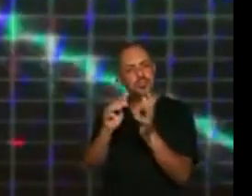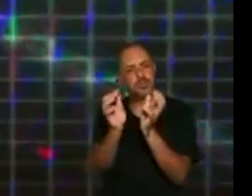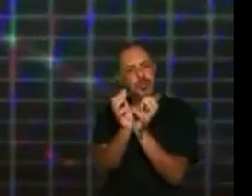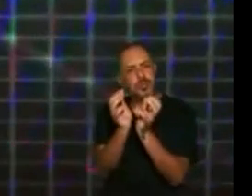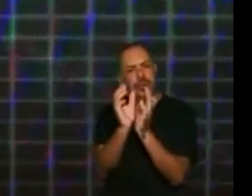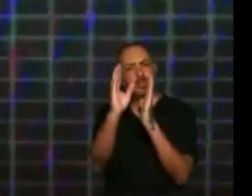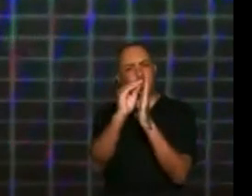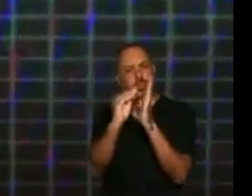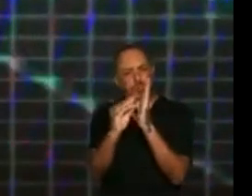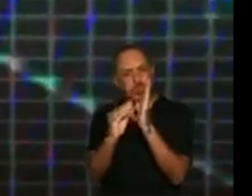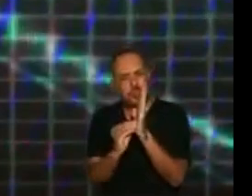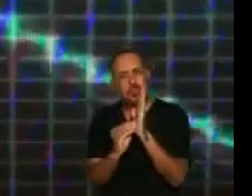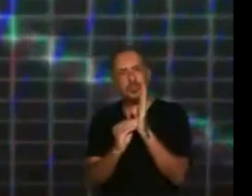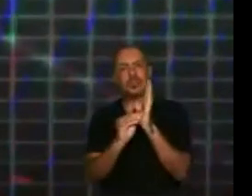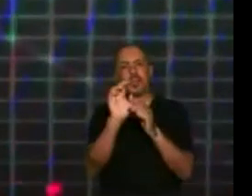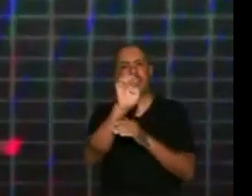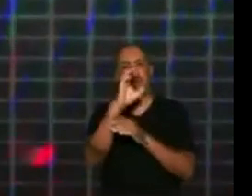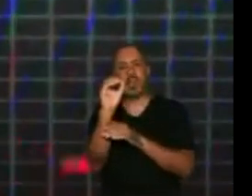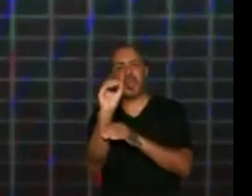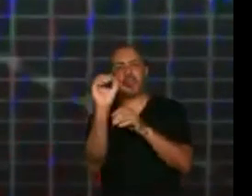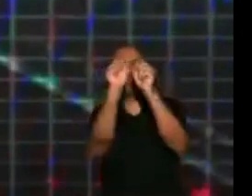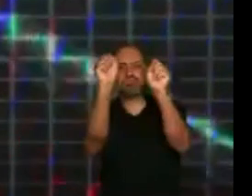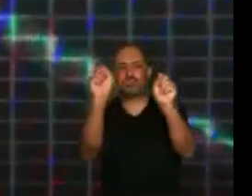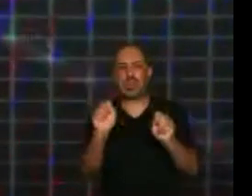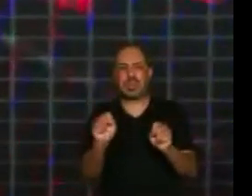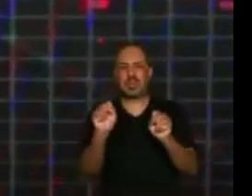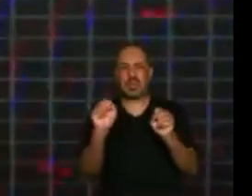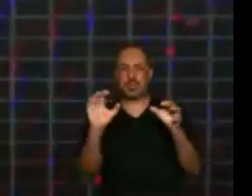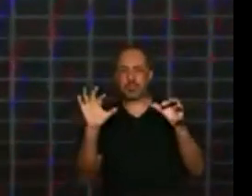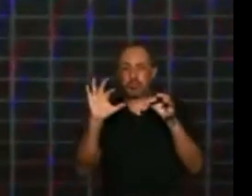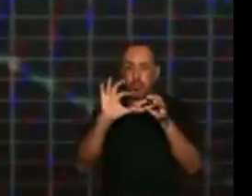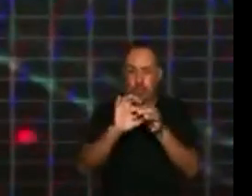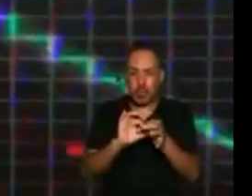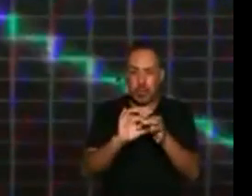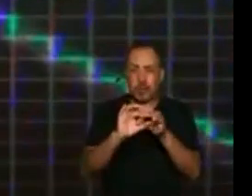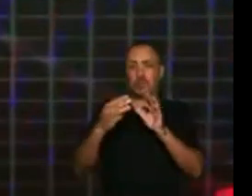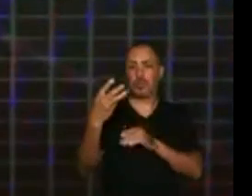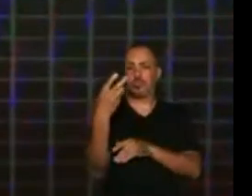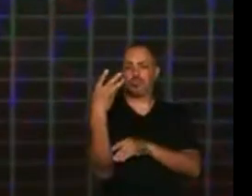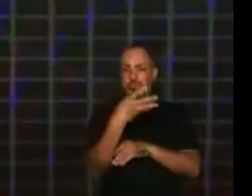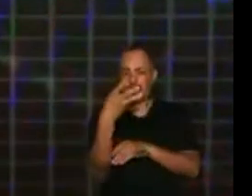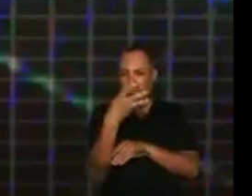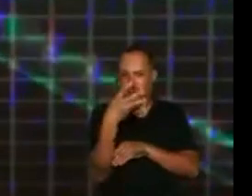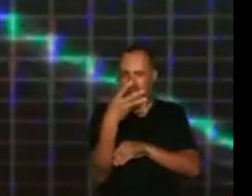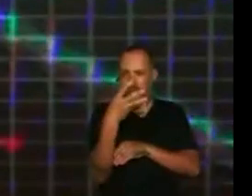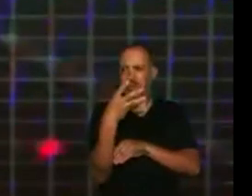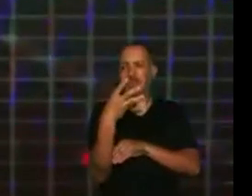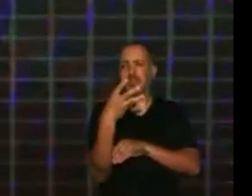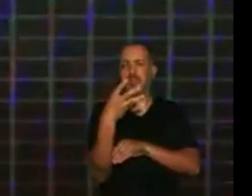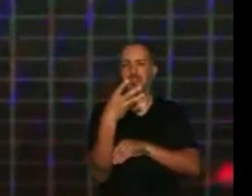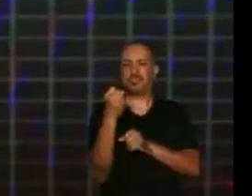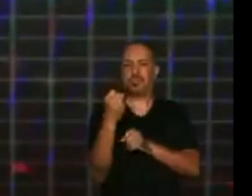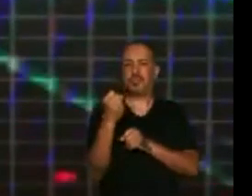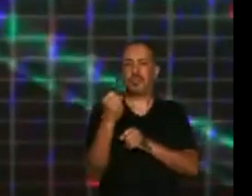Connection, terceira edição, direto de Pato Branco para o mundo. Estamos aqui ao vivo agora, todo mundo está aí no Zoom.